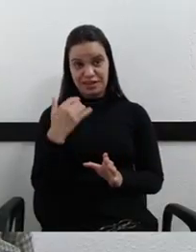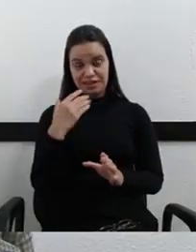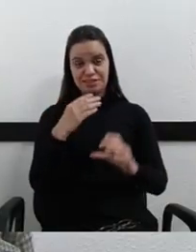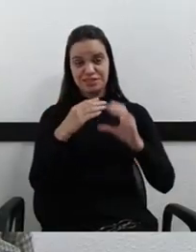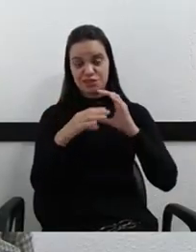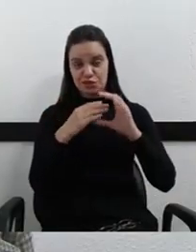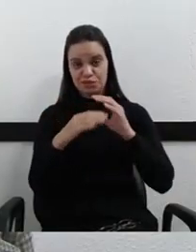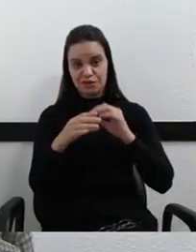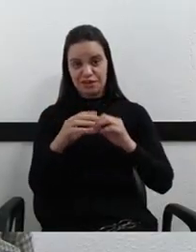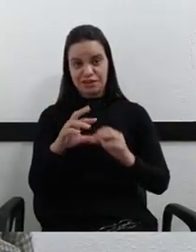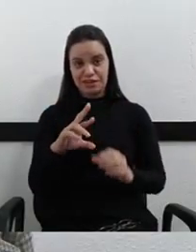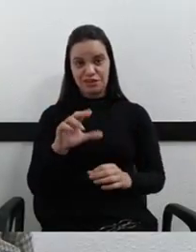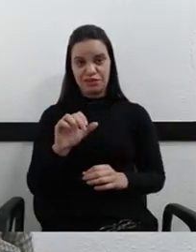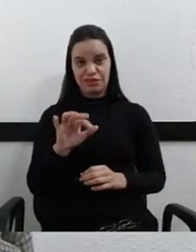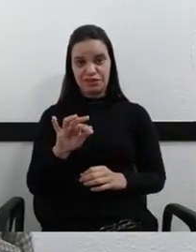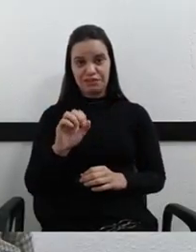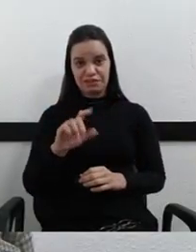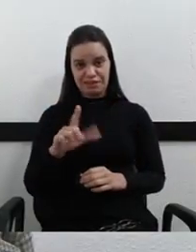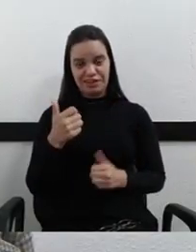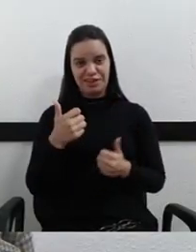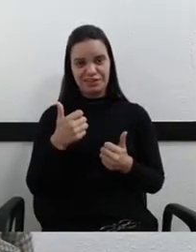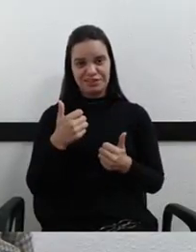com o conselheiro Rafael Camarão, se ser aprovado.